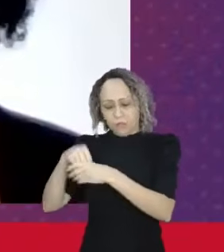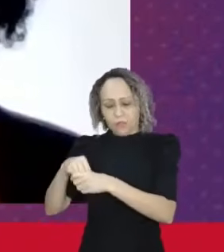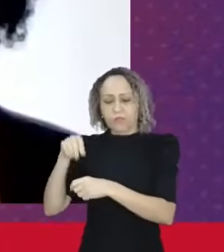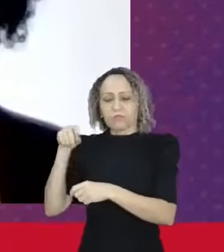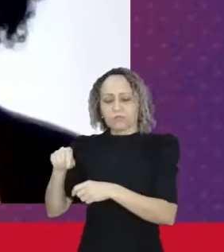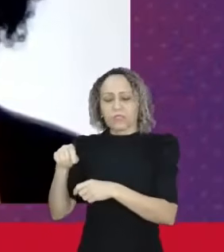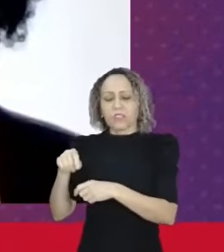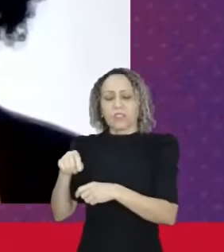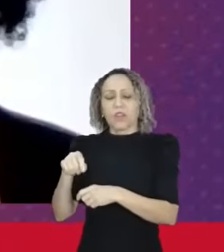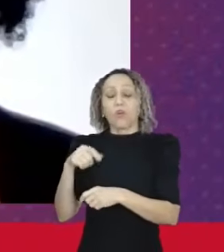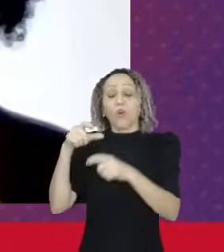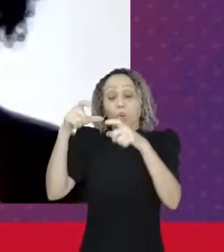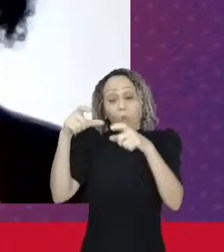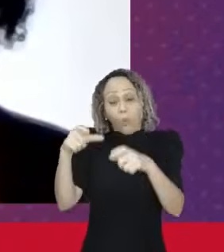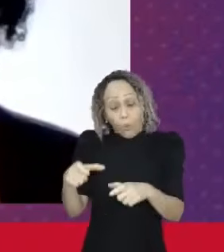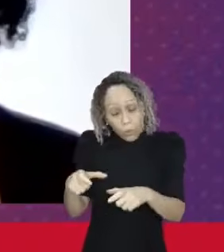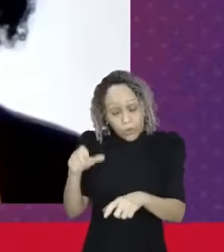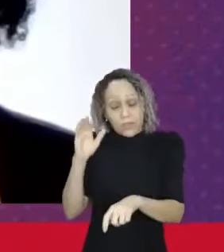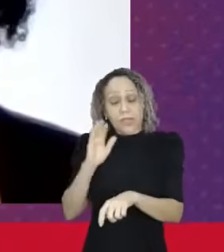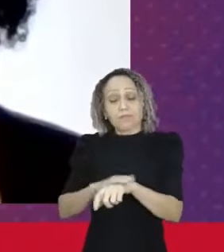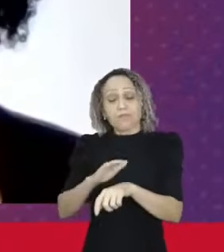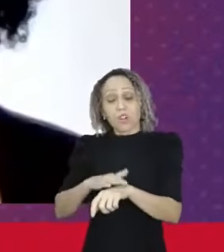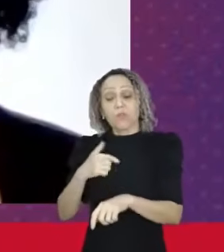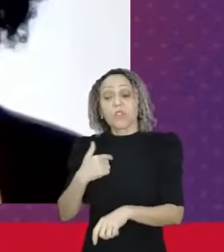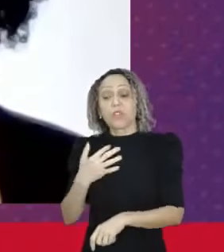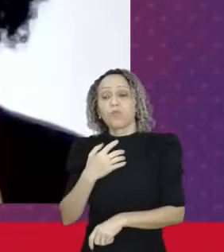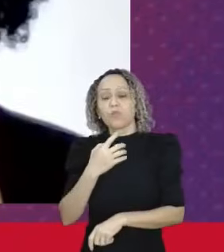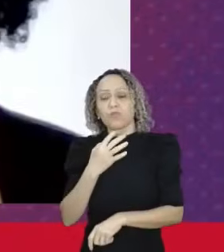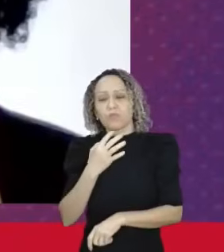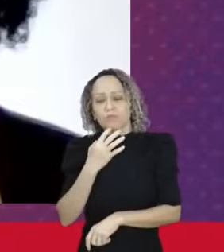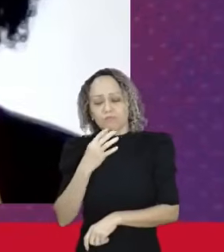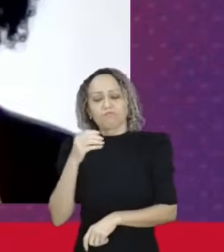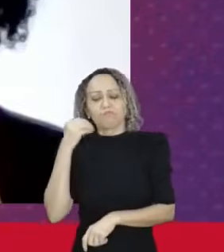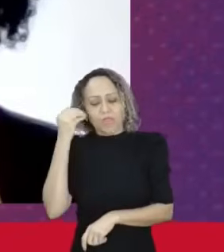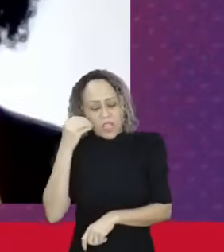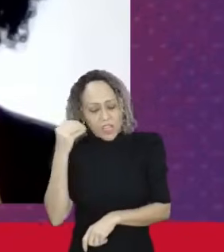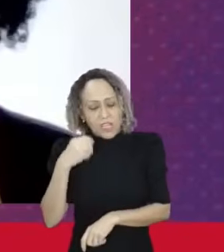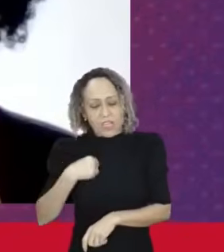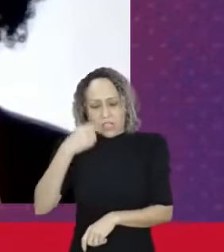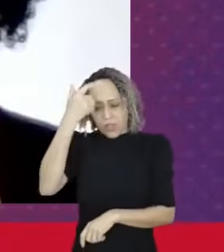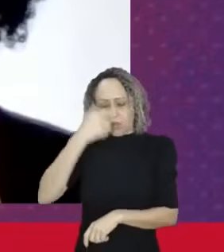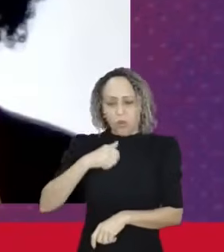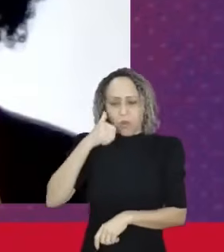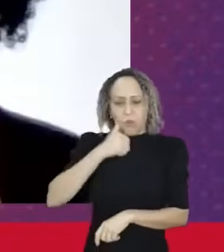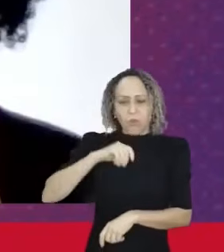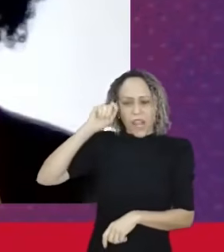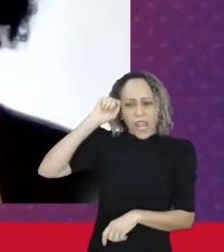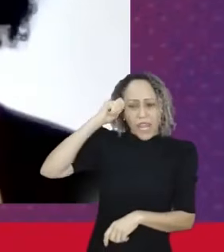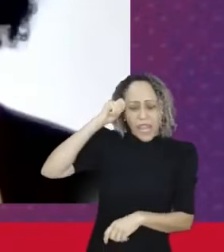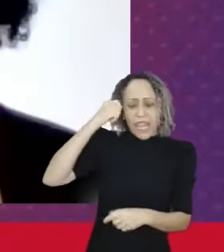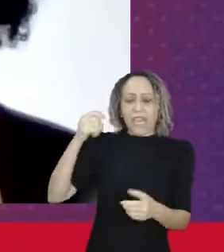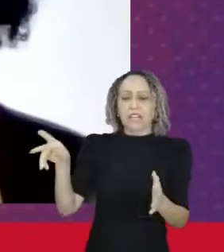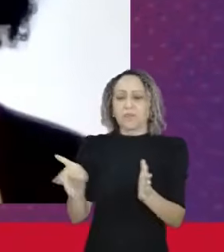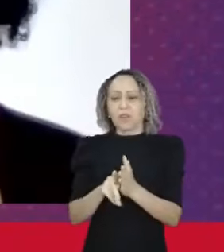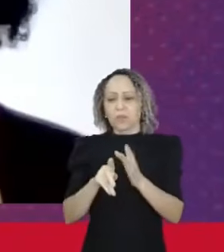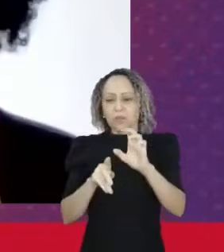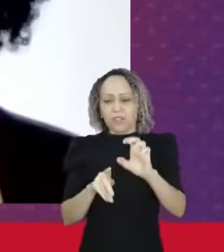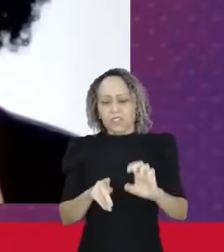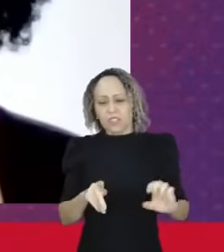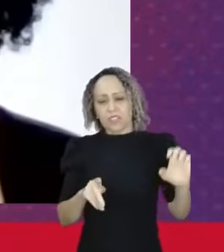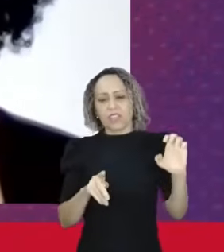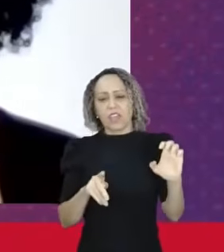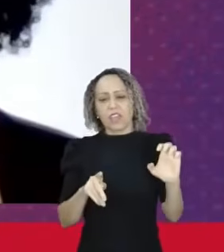lugar específico de atuação e fala, que é como mulher negra, de esquerda,